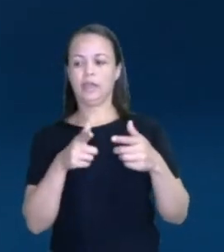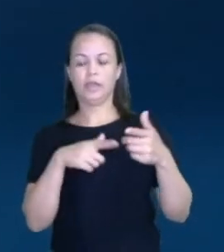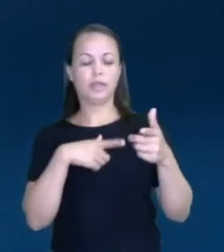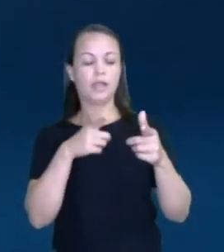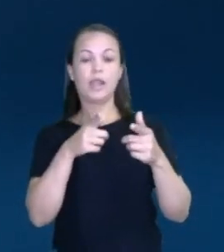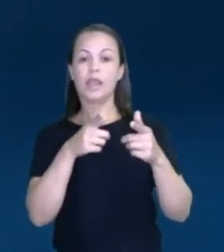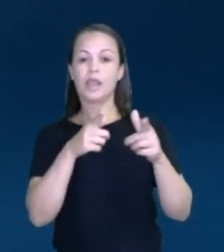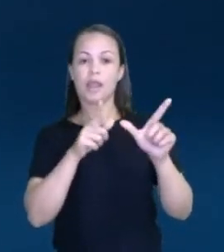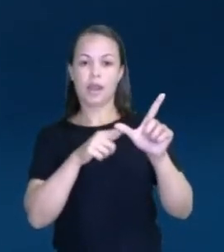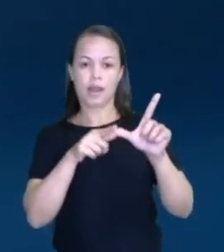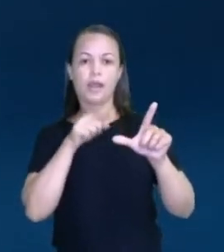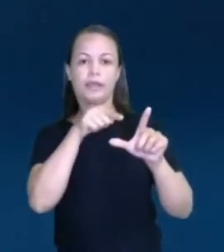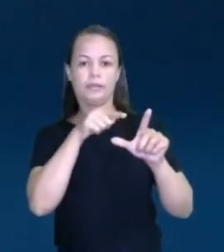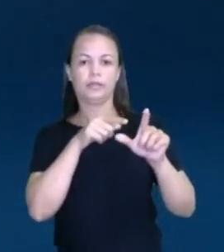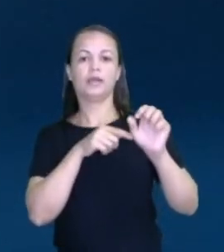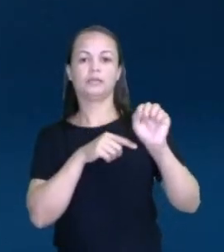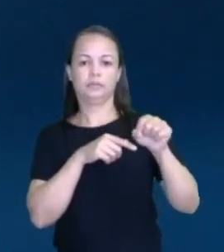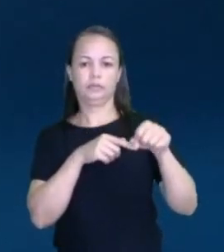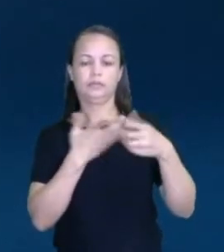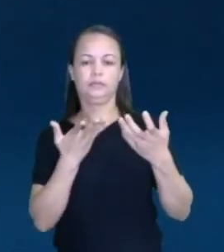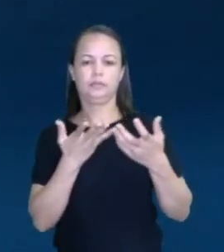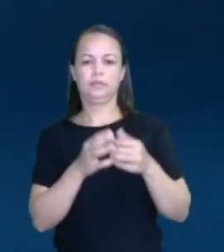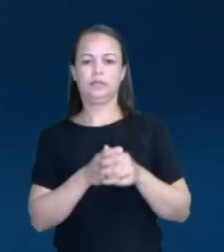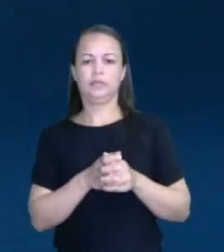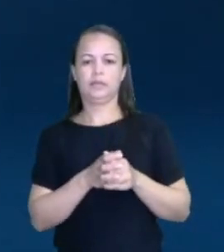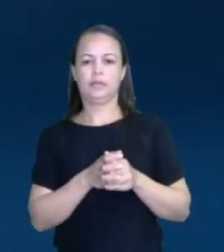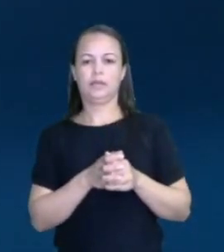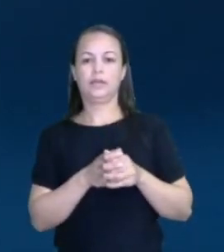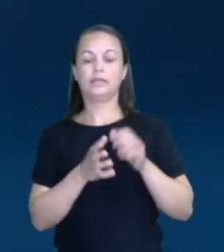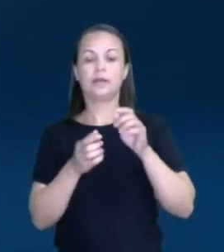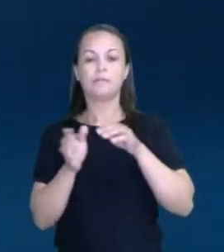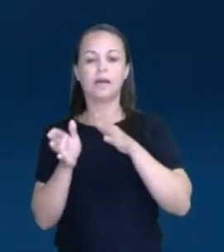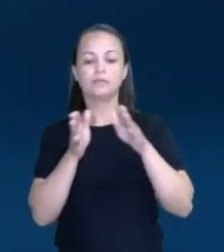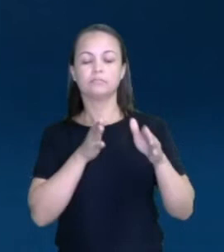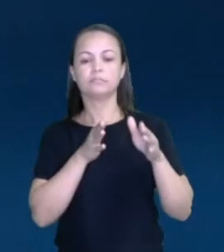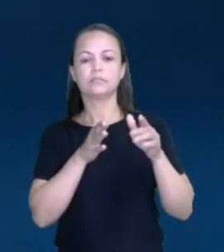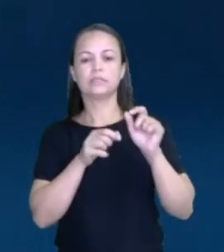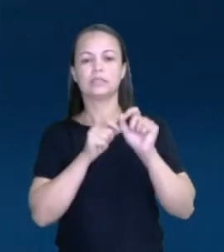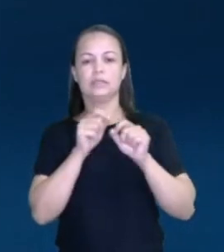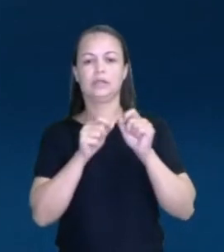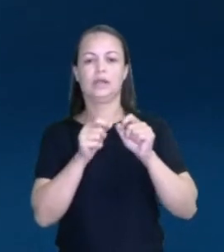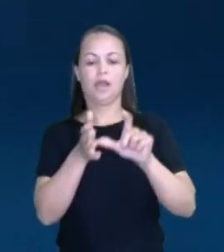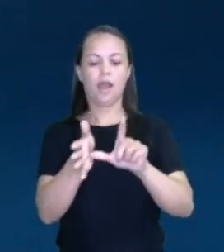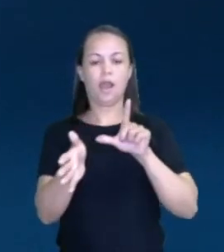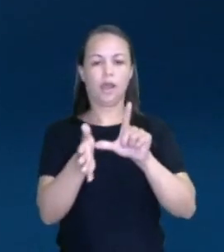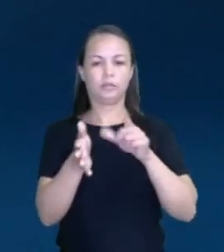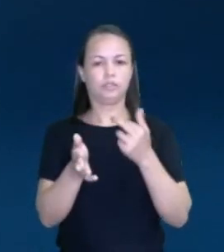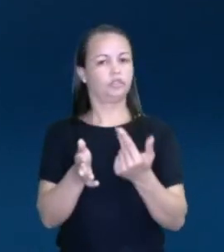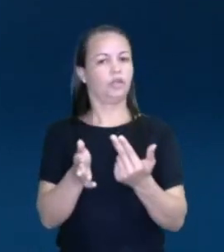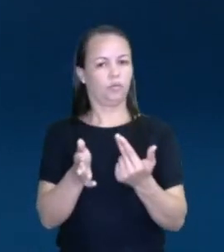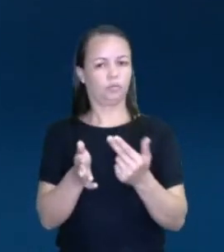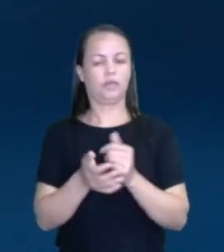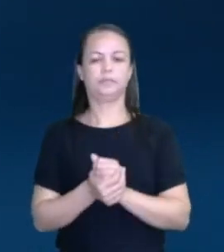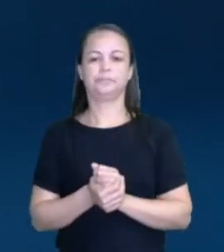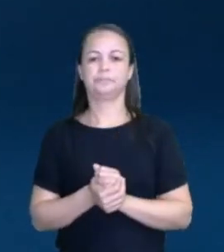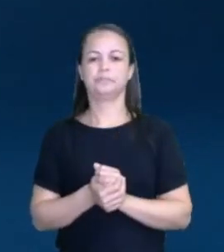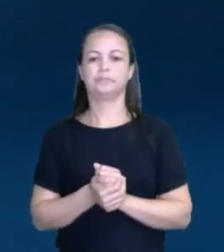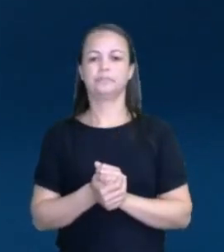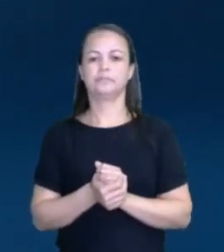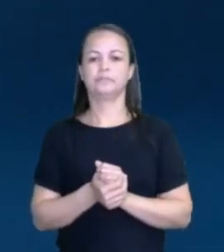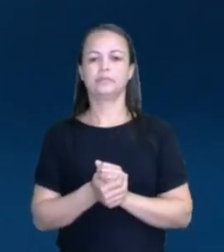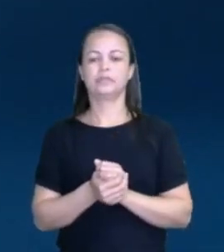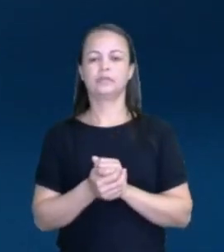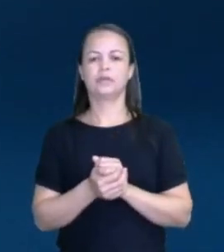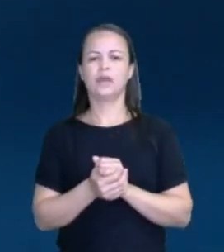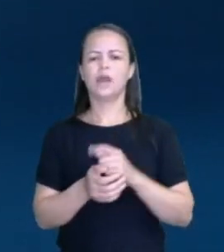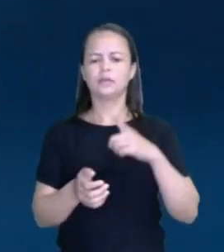Sim. Então eu vou deixar ele no primeiro membro. Aqui, nessa parte de cá, antes da igualdade, tá certo? Fora esse termo,